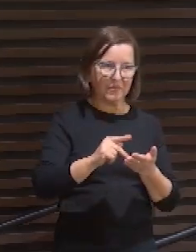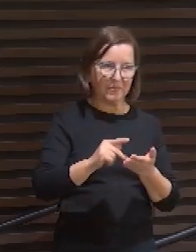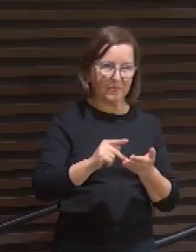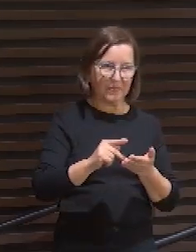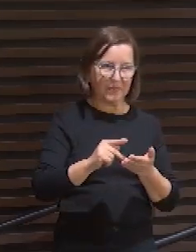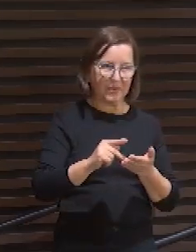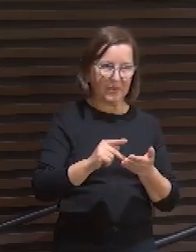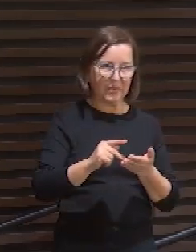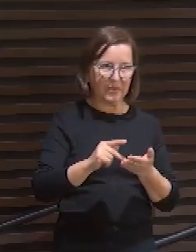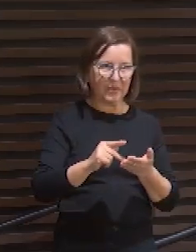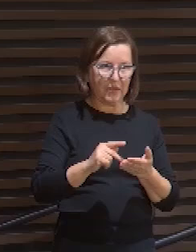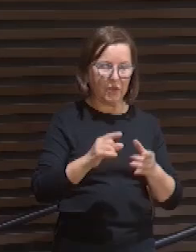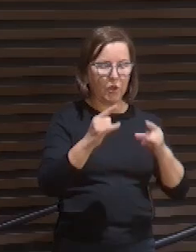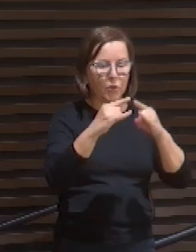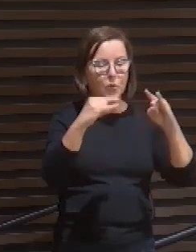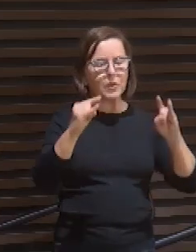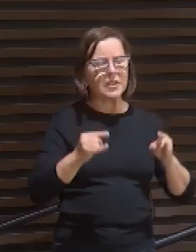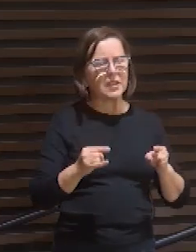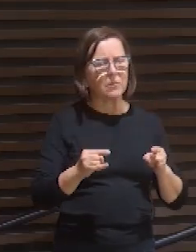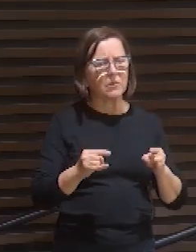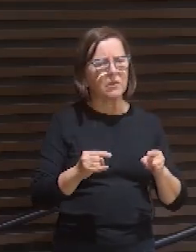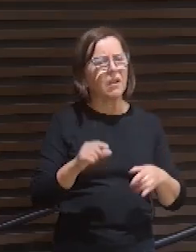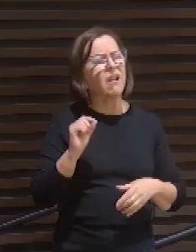do templo. Mas que templo?